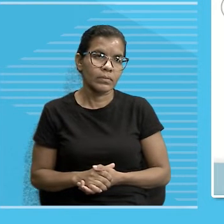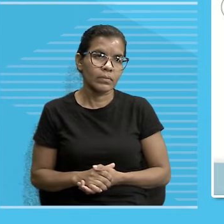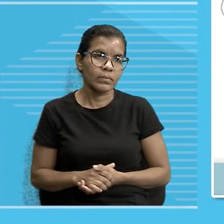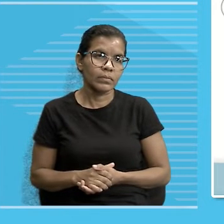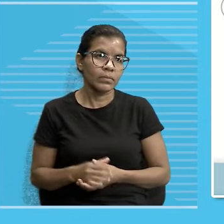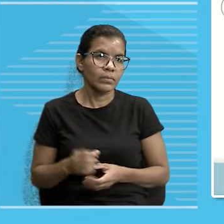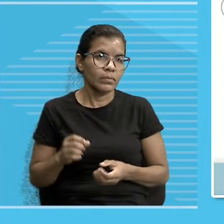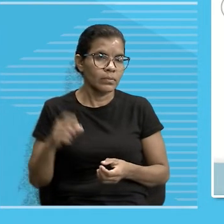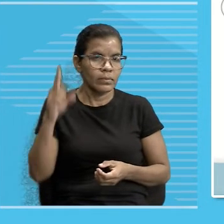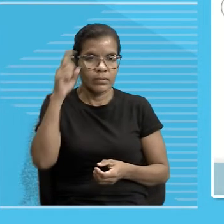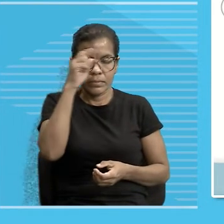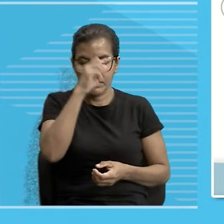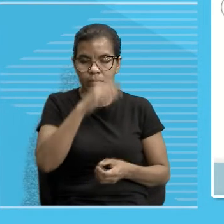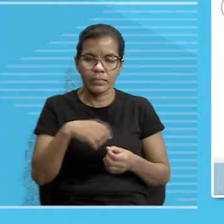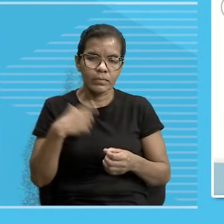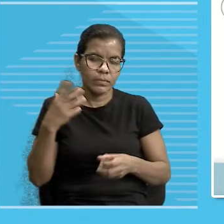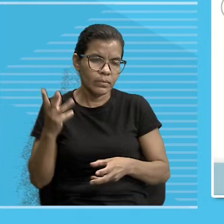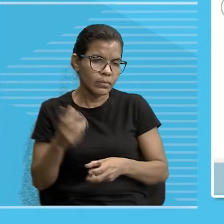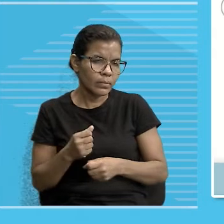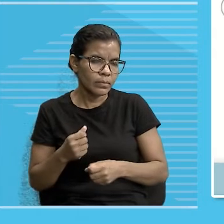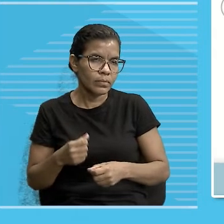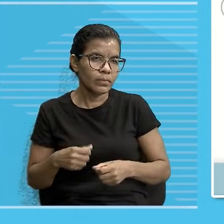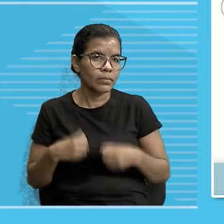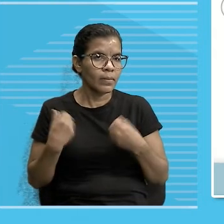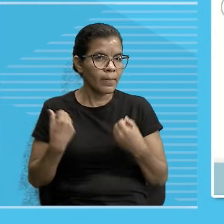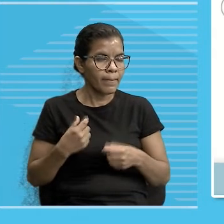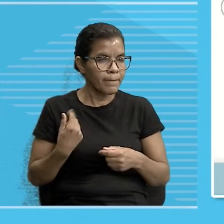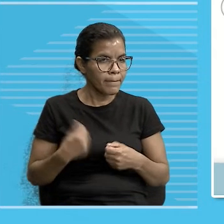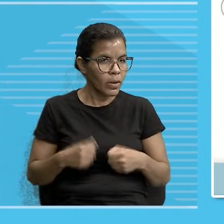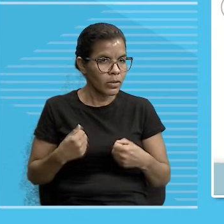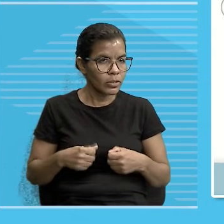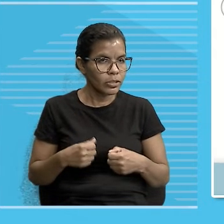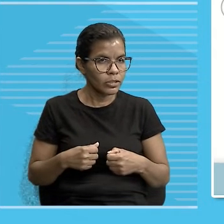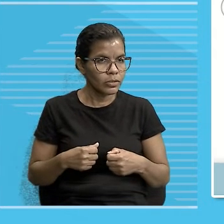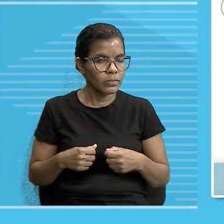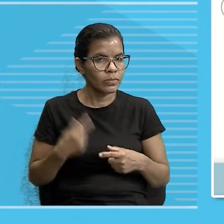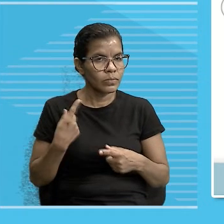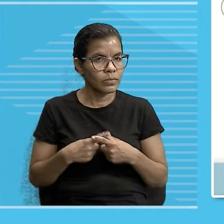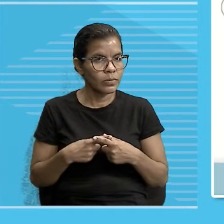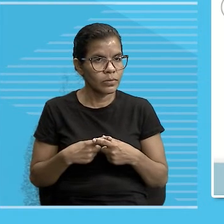Para facilitar teu cálculo, você pode multiplicar